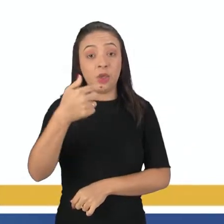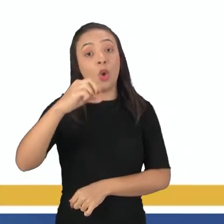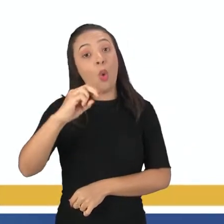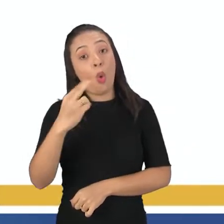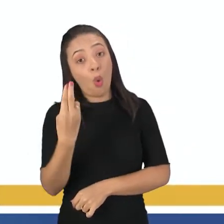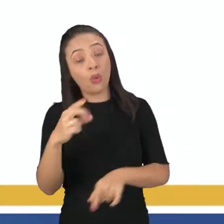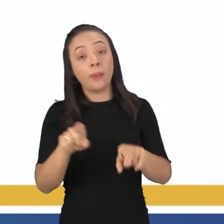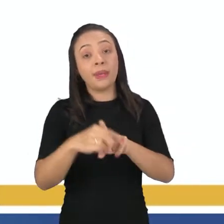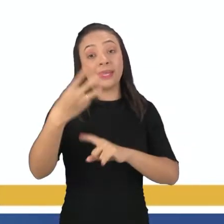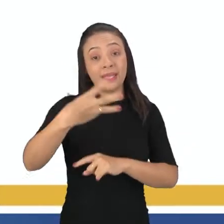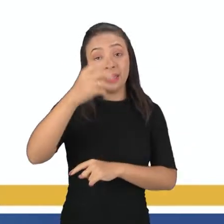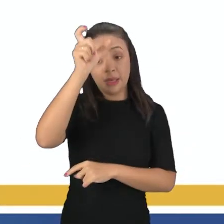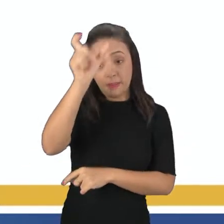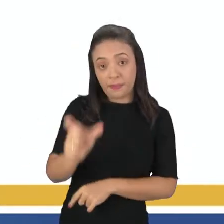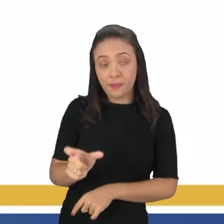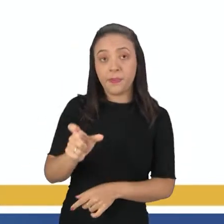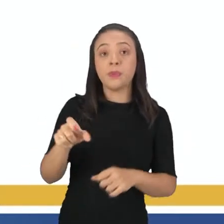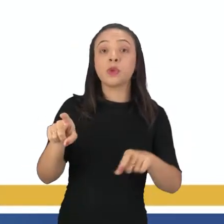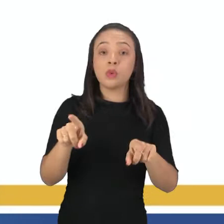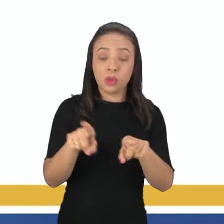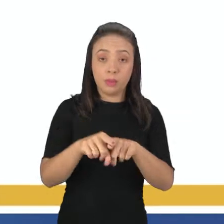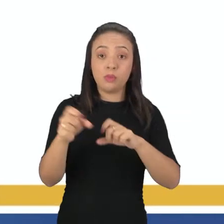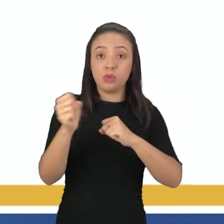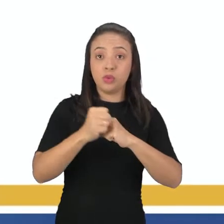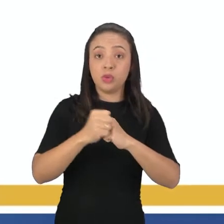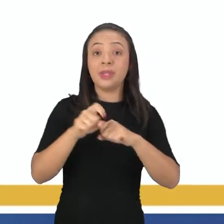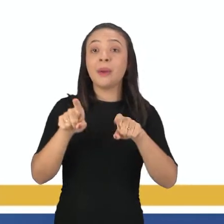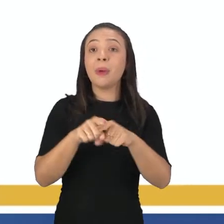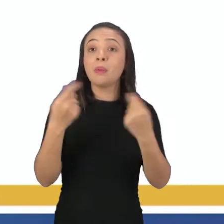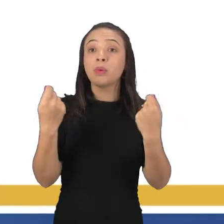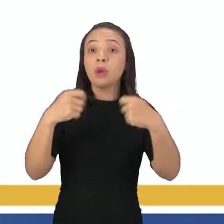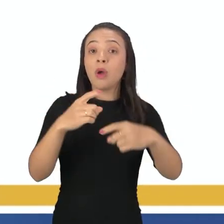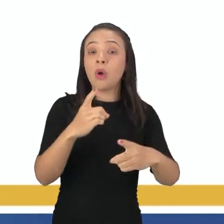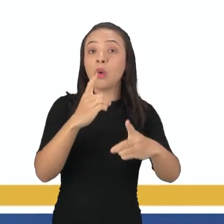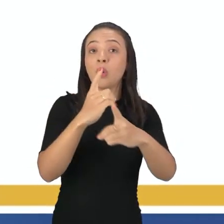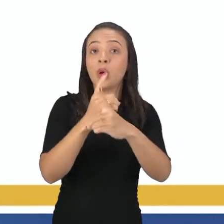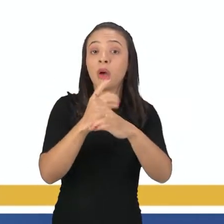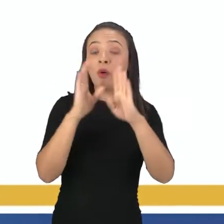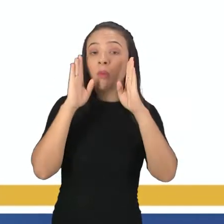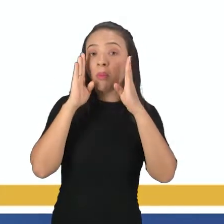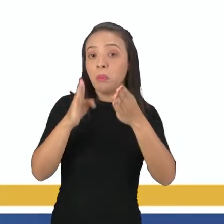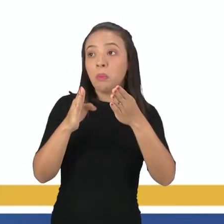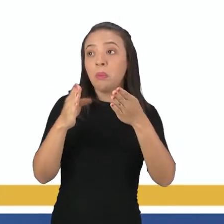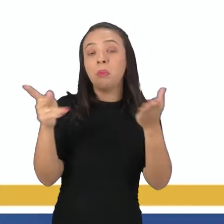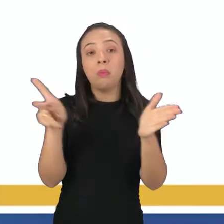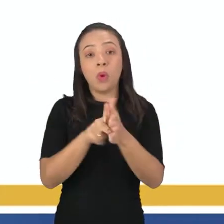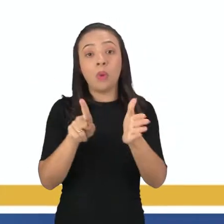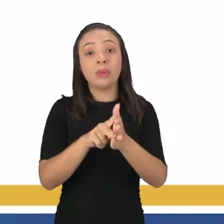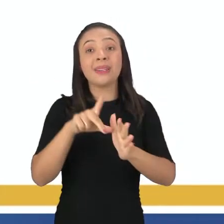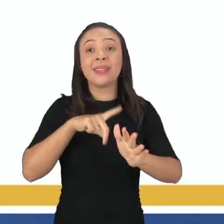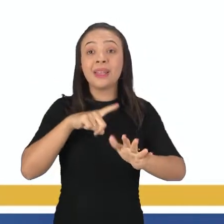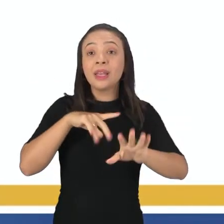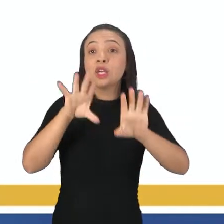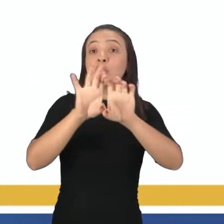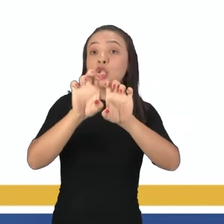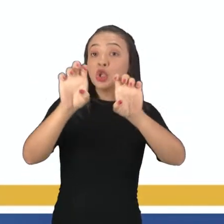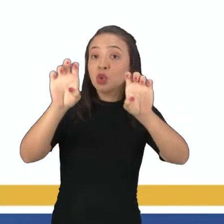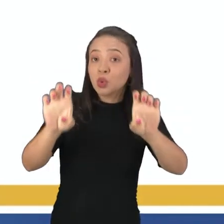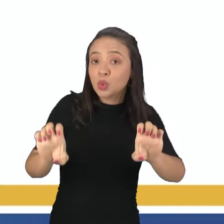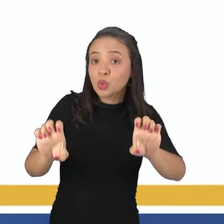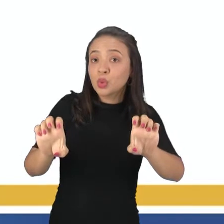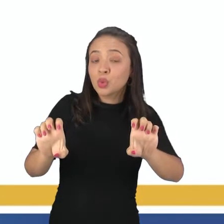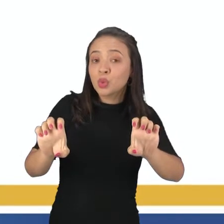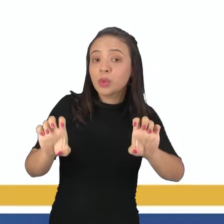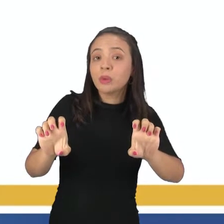pessoa. No entanto, é possível encontrar casos específicos que são formados por estruturas